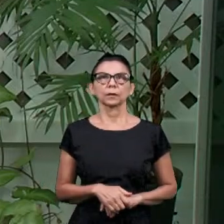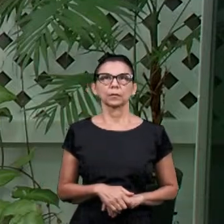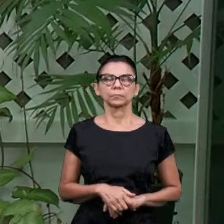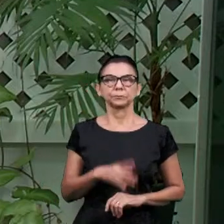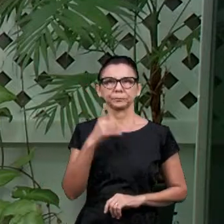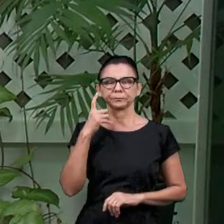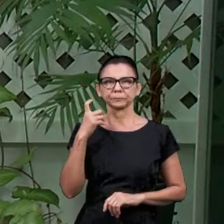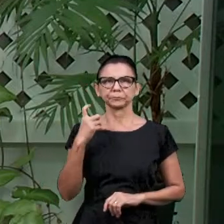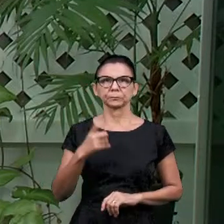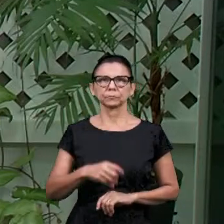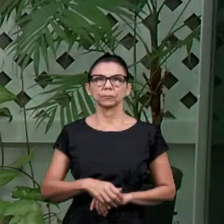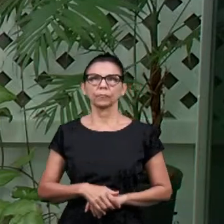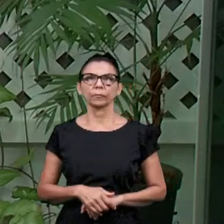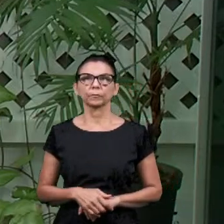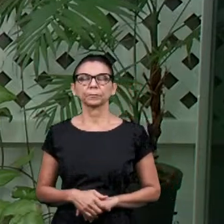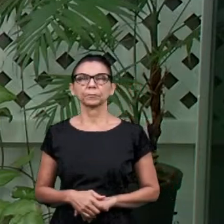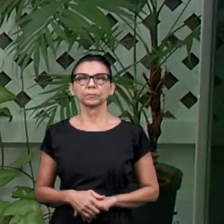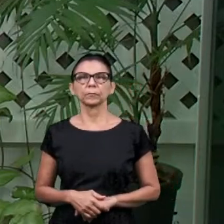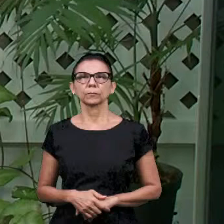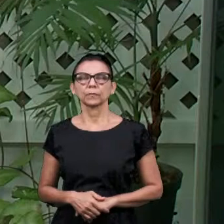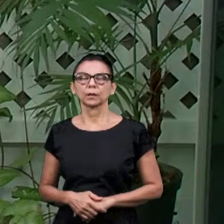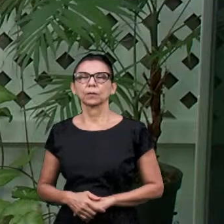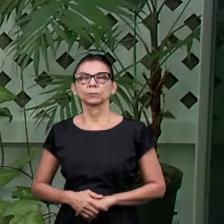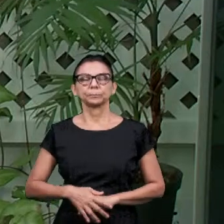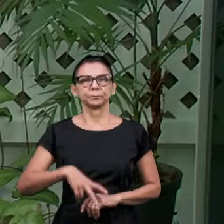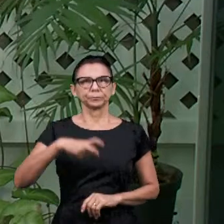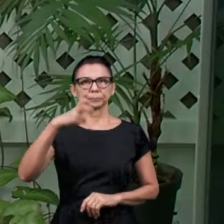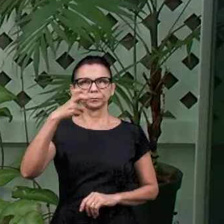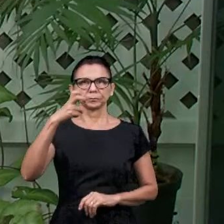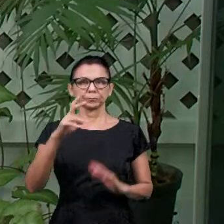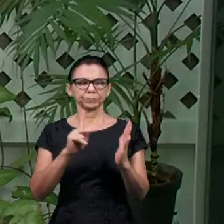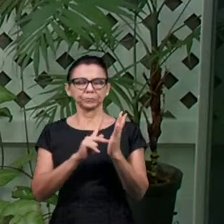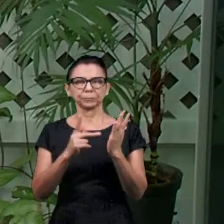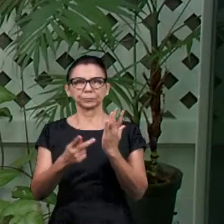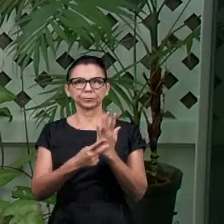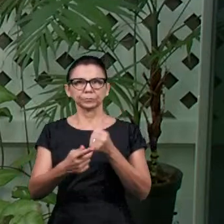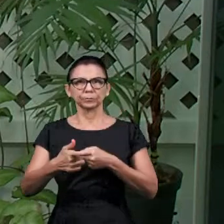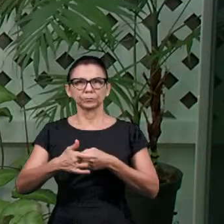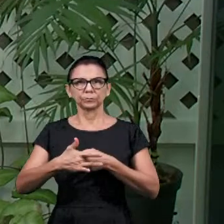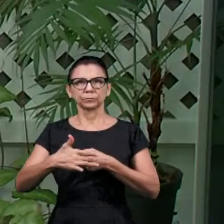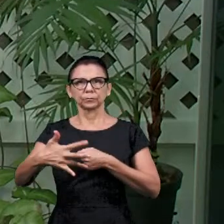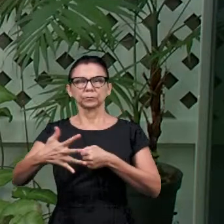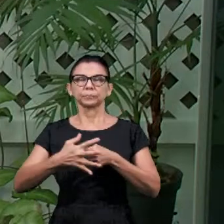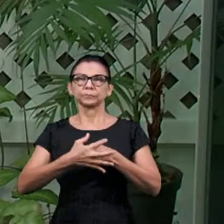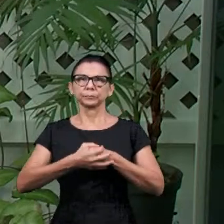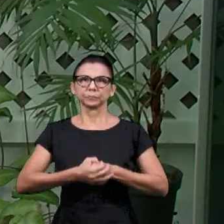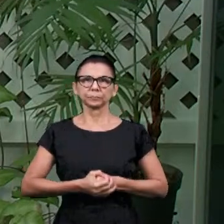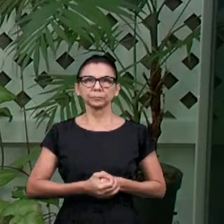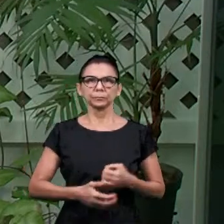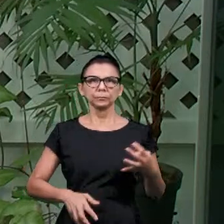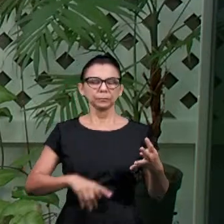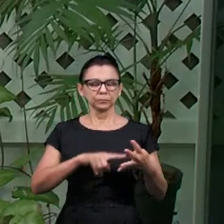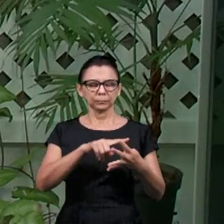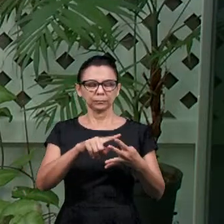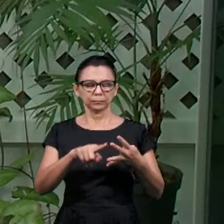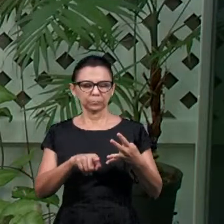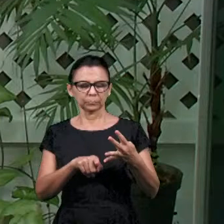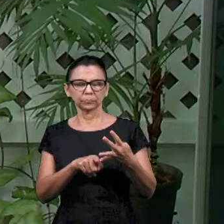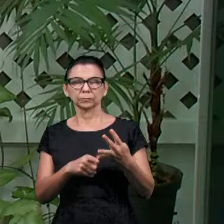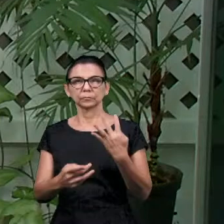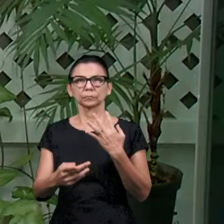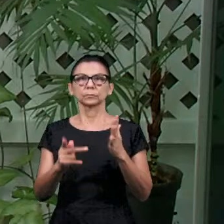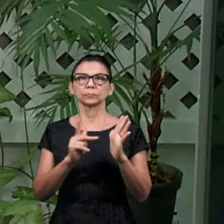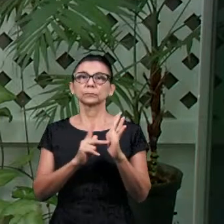interessar. Então, nós temos a quinta parábola, que é a parábola do tesouro escondido. As 4 primeiras parábolas, os irmãos estão vendo